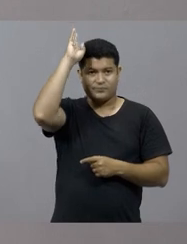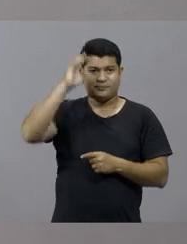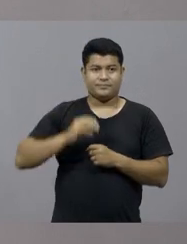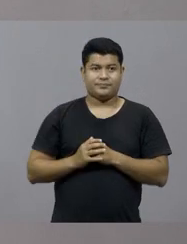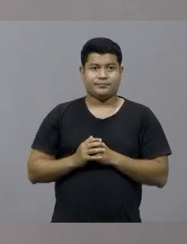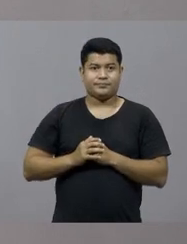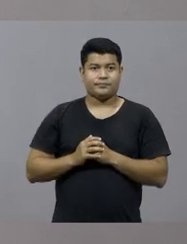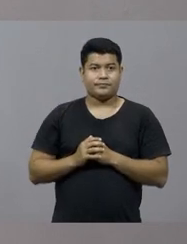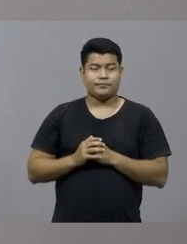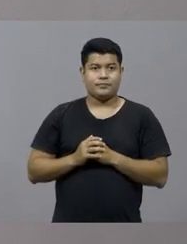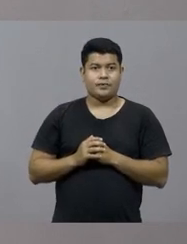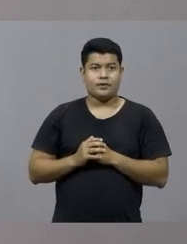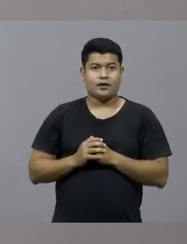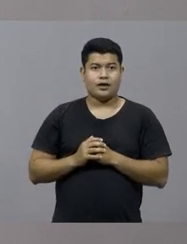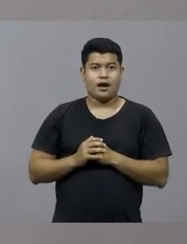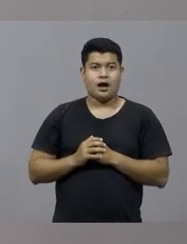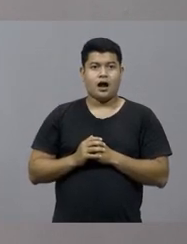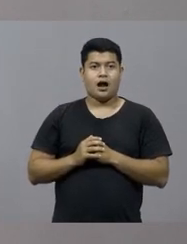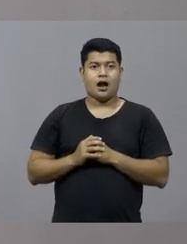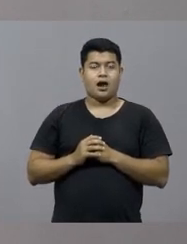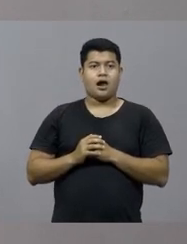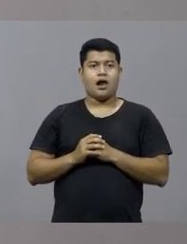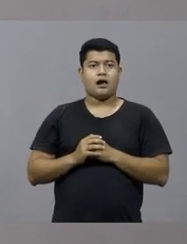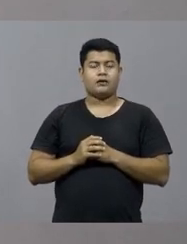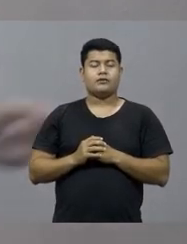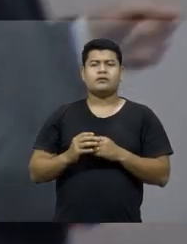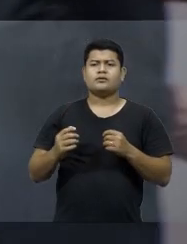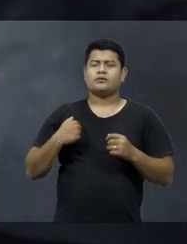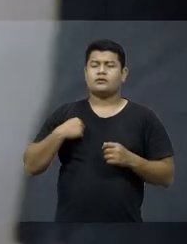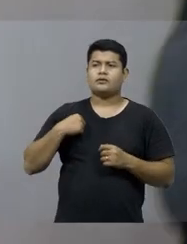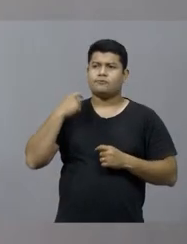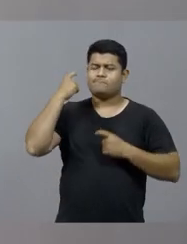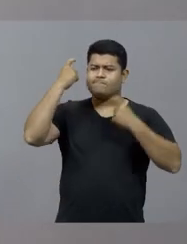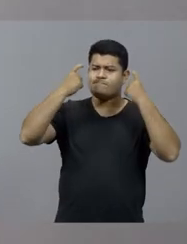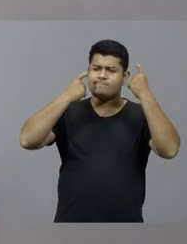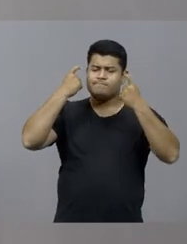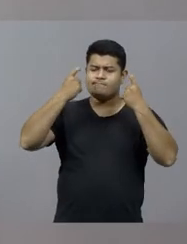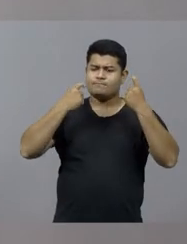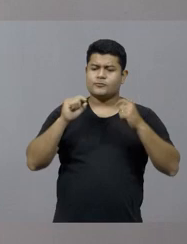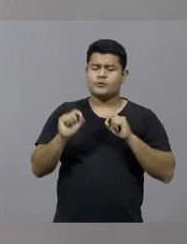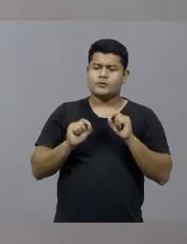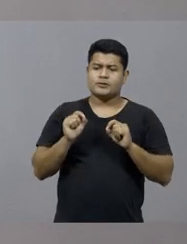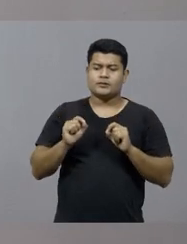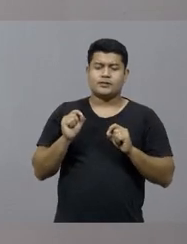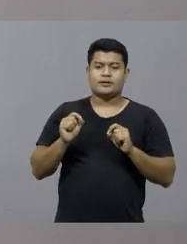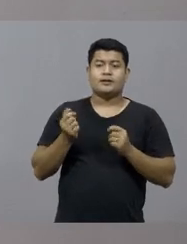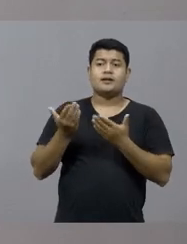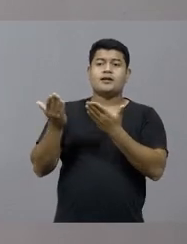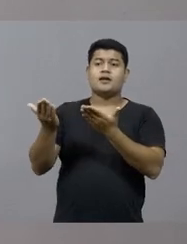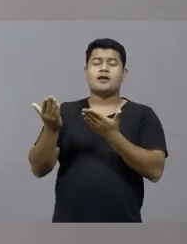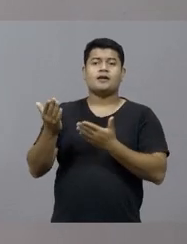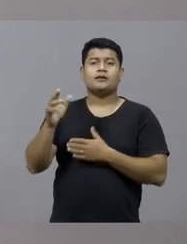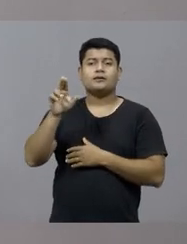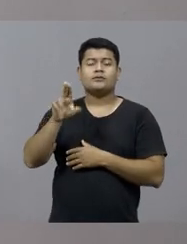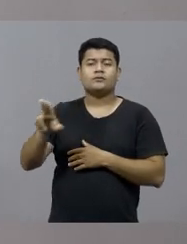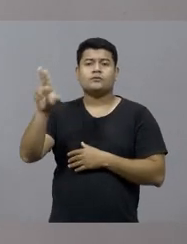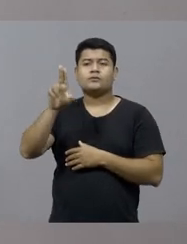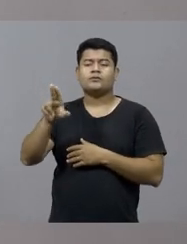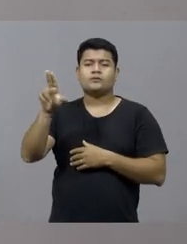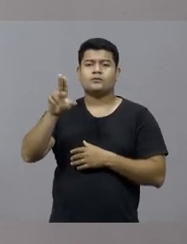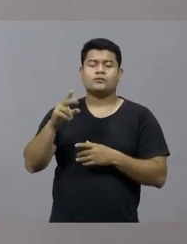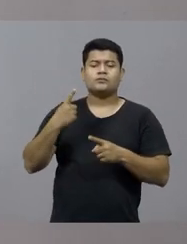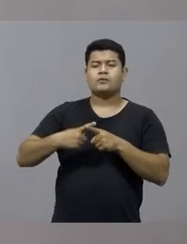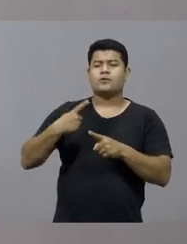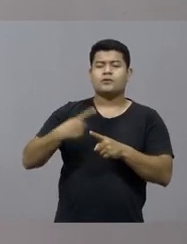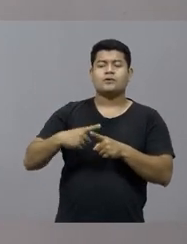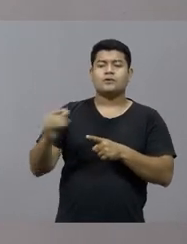qual situação levou o governador a usar uma aeronave ambulância. E é muito importante